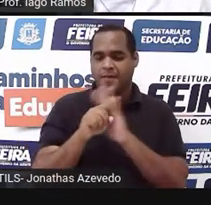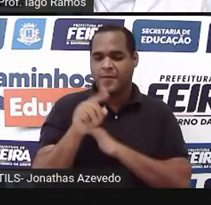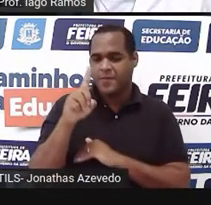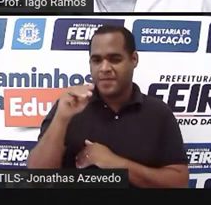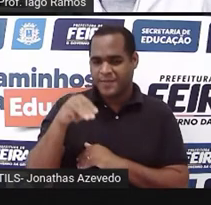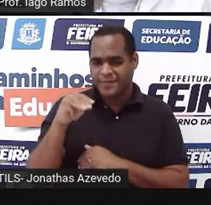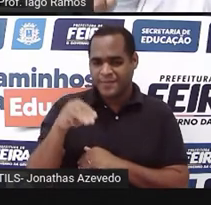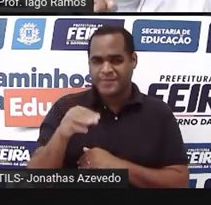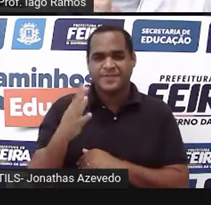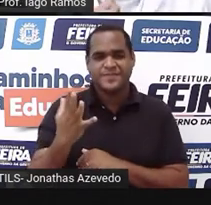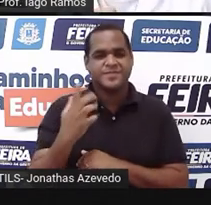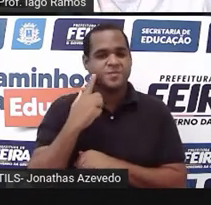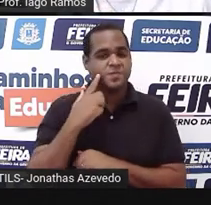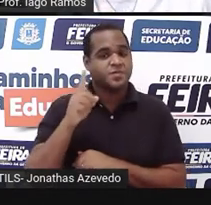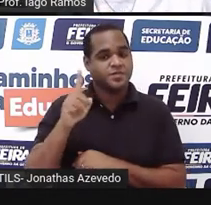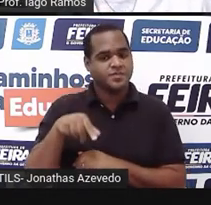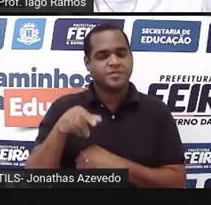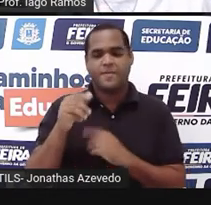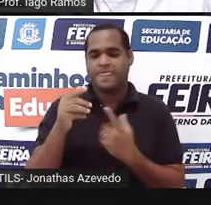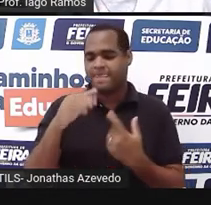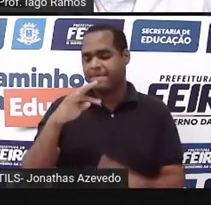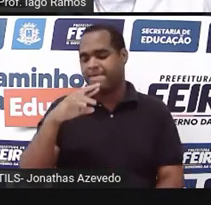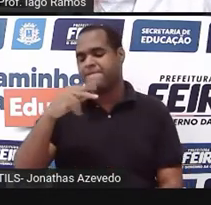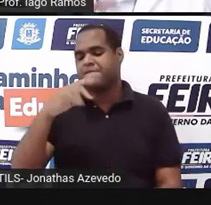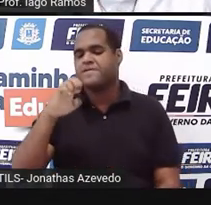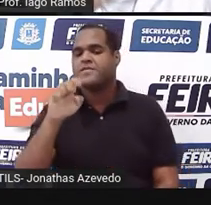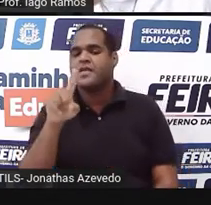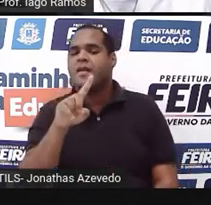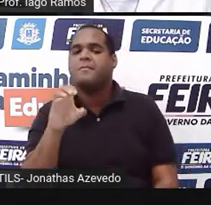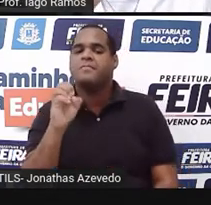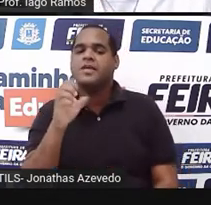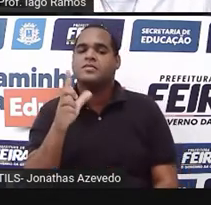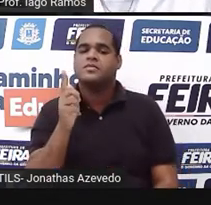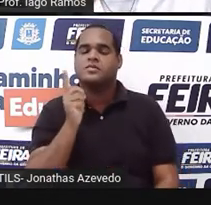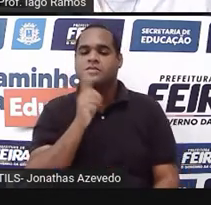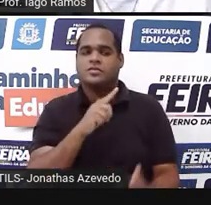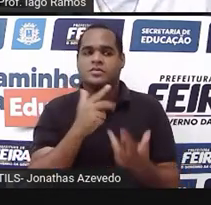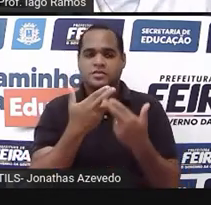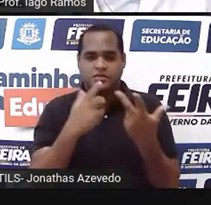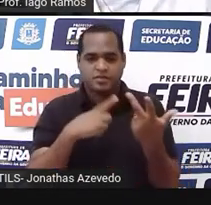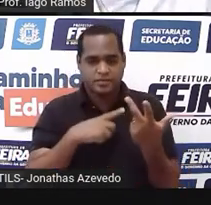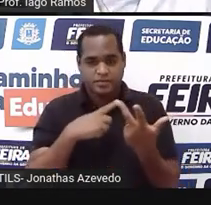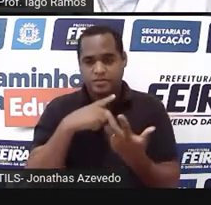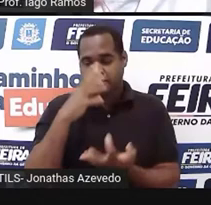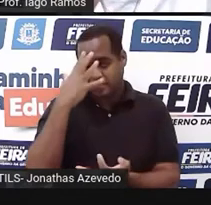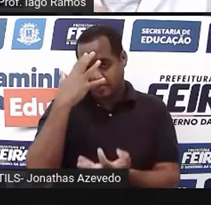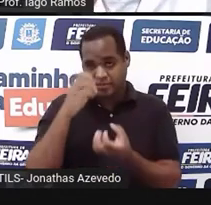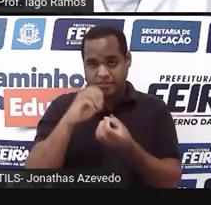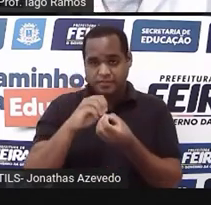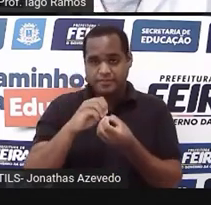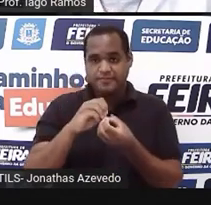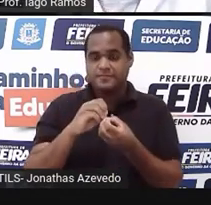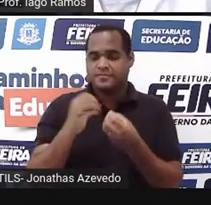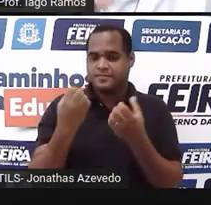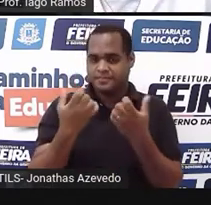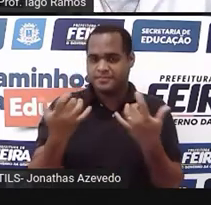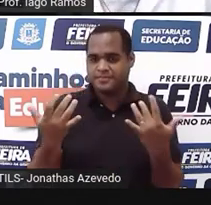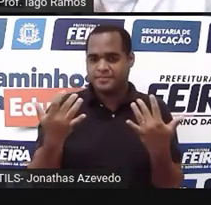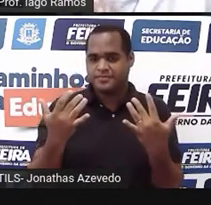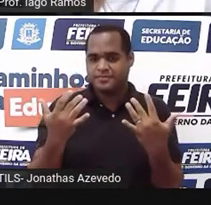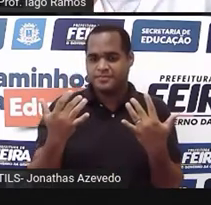eu nunca Pese you e como é que a gente consegue determinar a área dele como